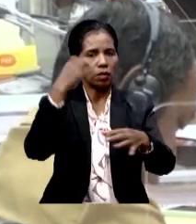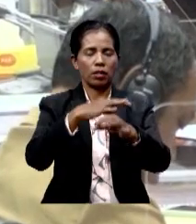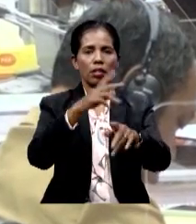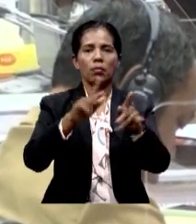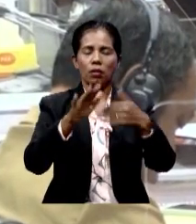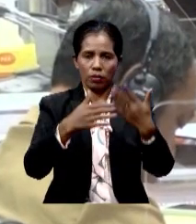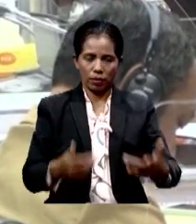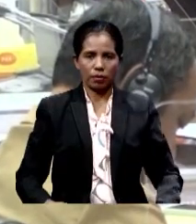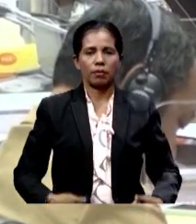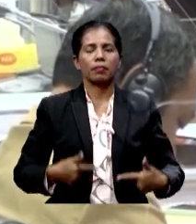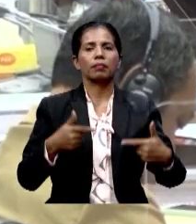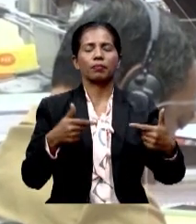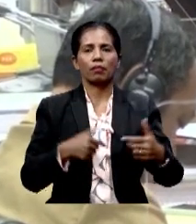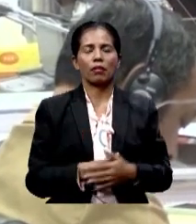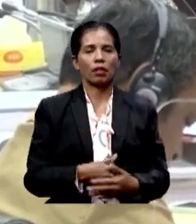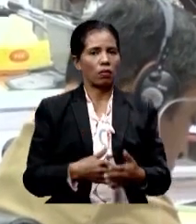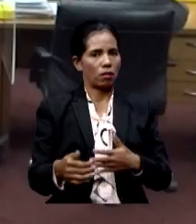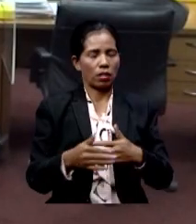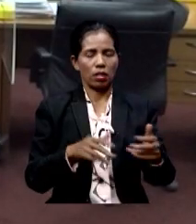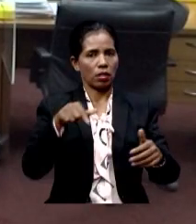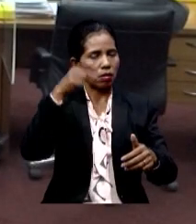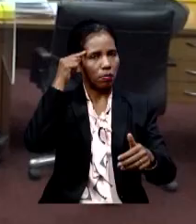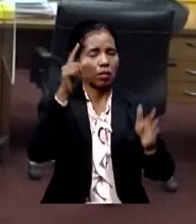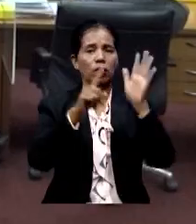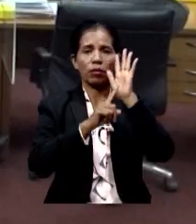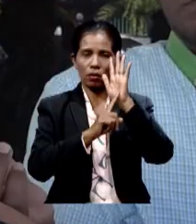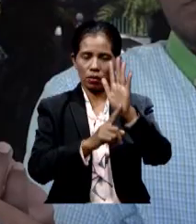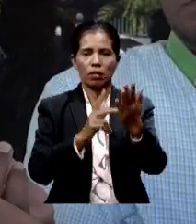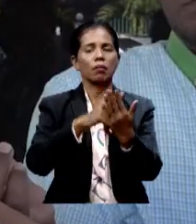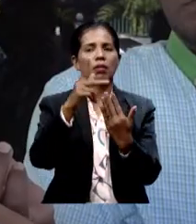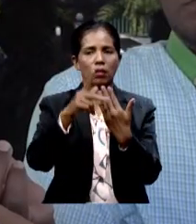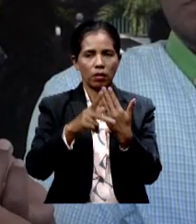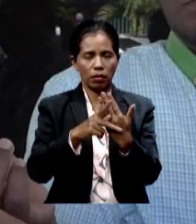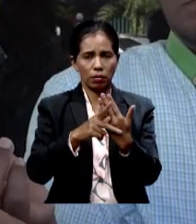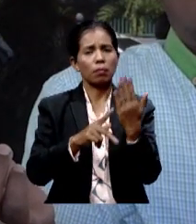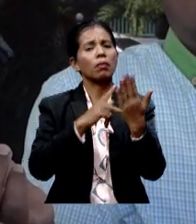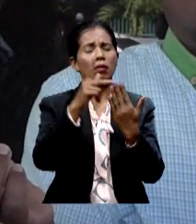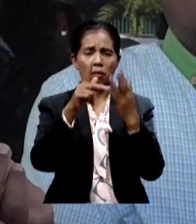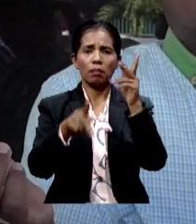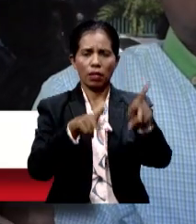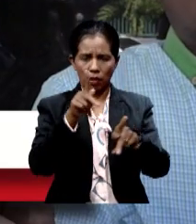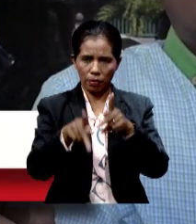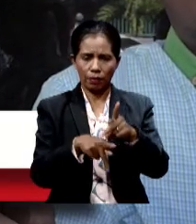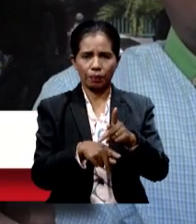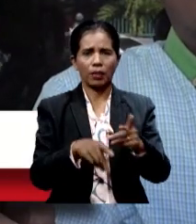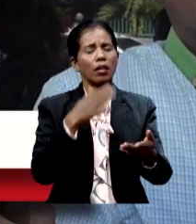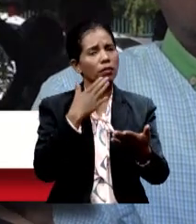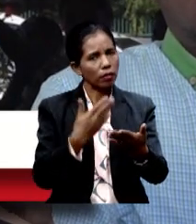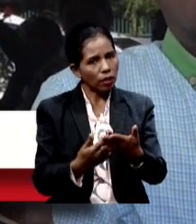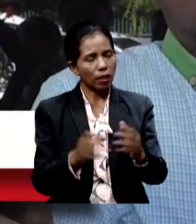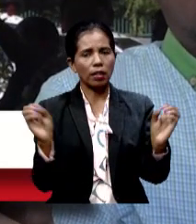né, Maurice? Qualquer governo de ato programa, um programa, né, para povo. A tu dia aquela